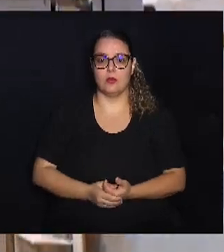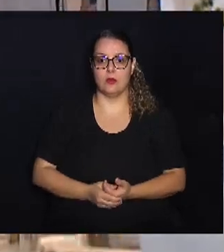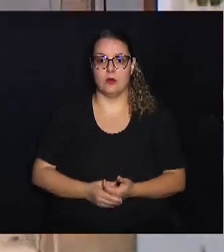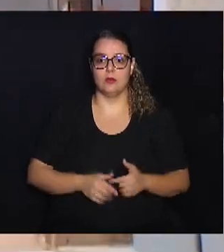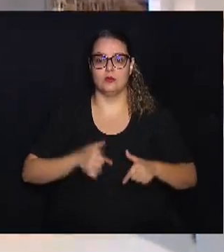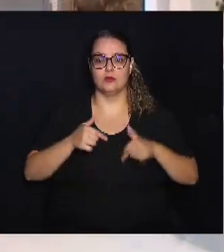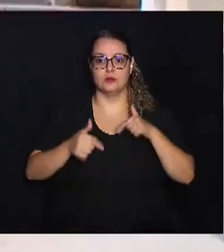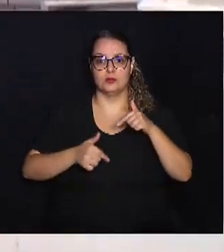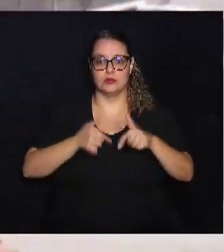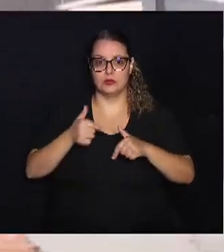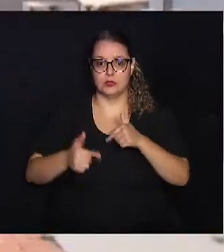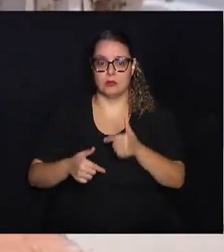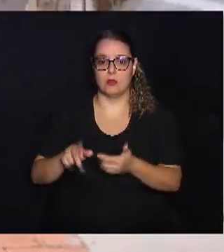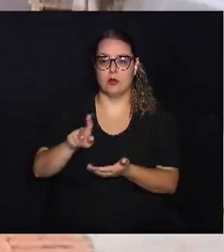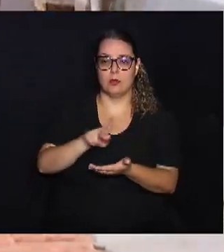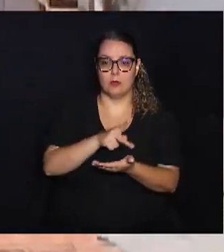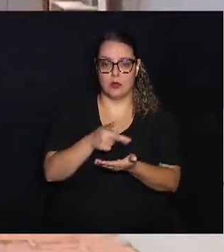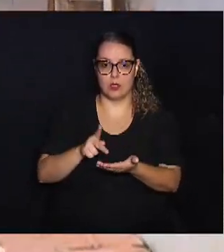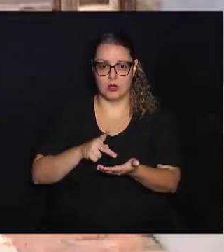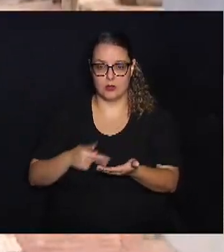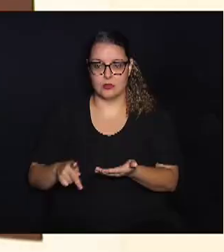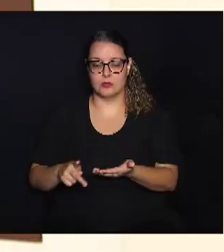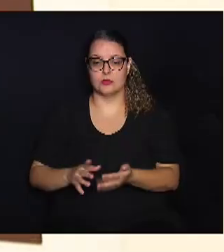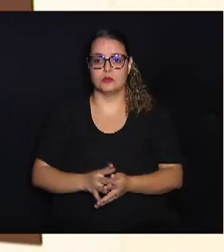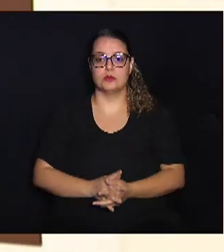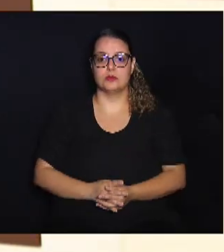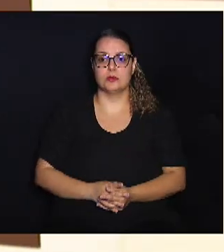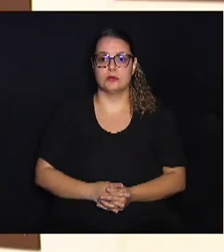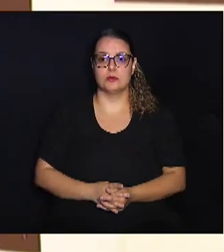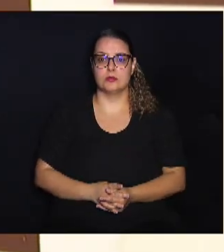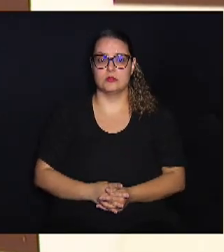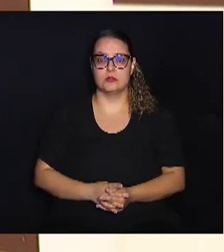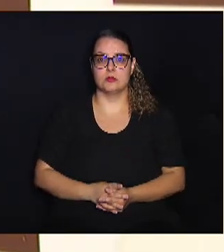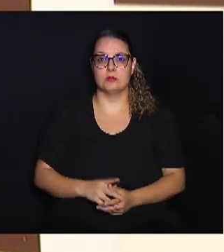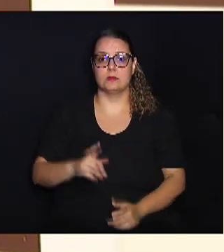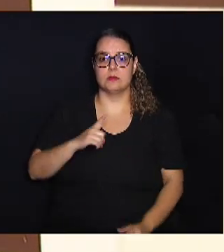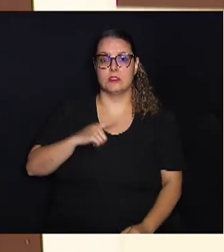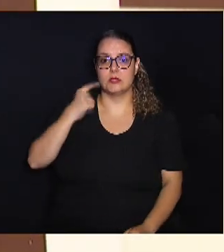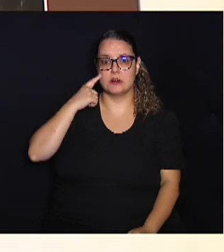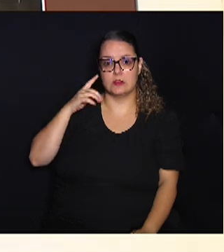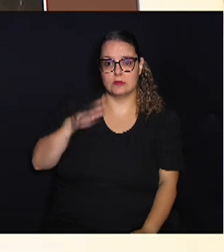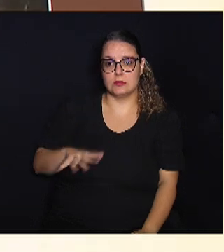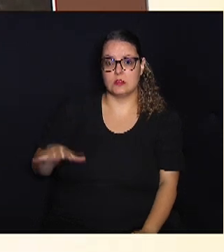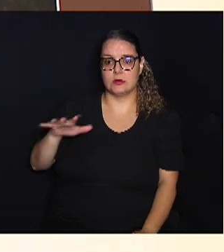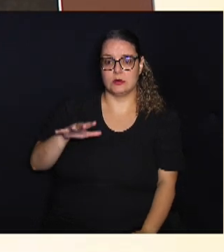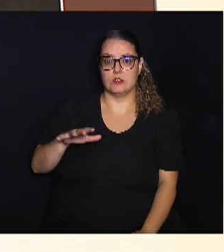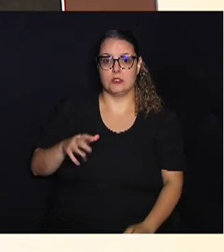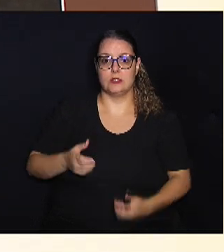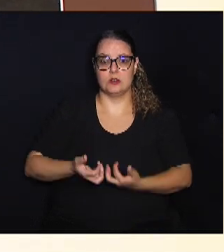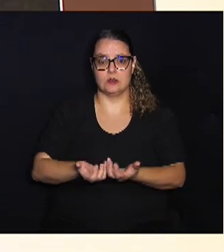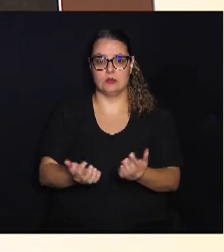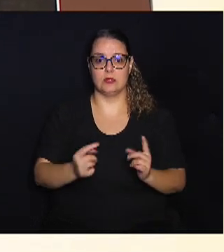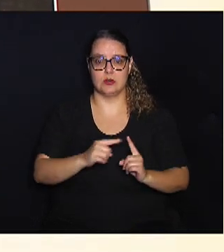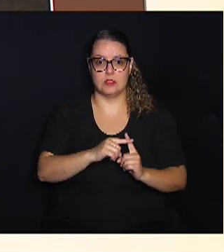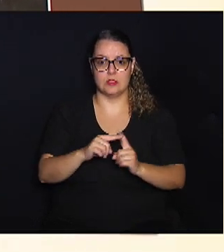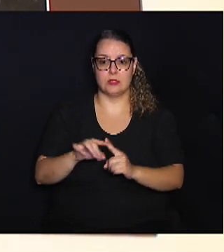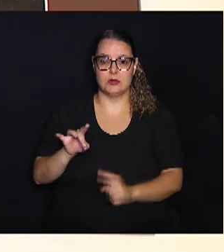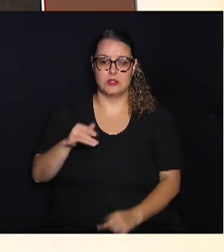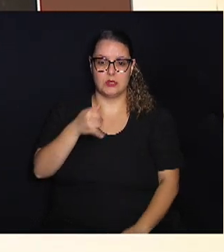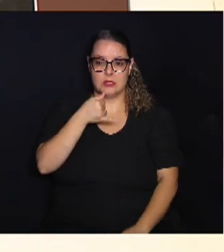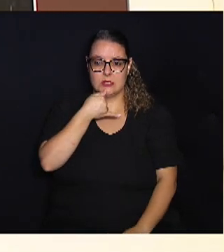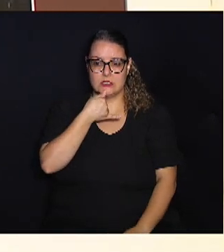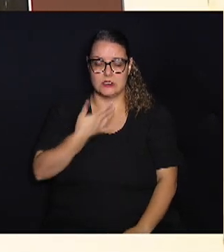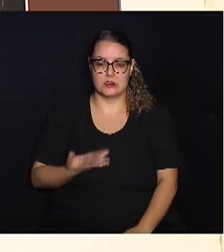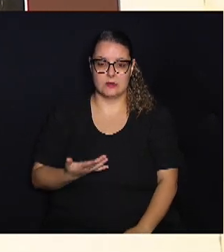trabalho também poético, para a gente não ter aquela ideia que o cemitério só tem tristeza. Tem